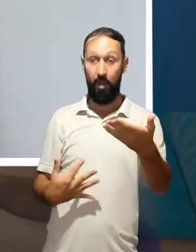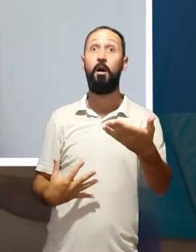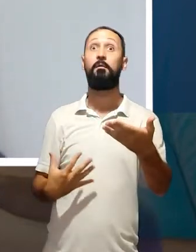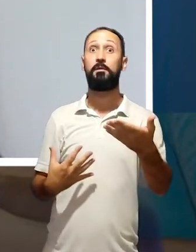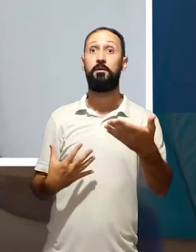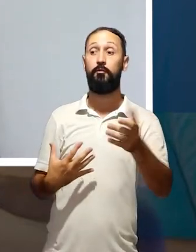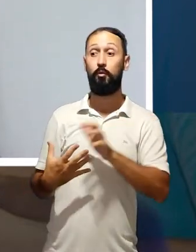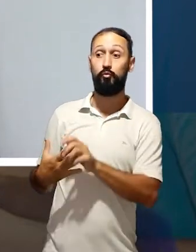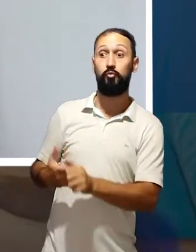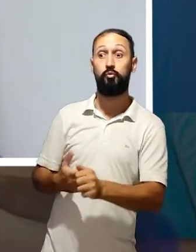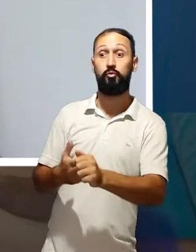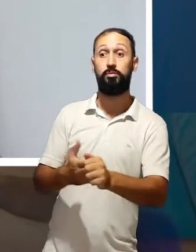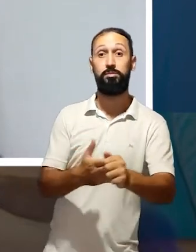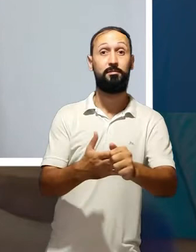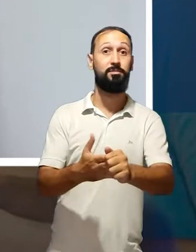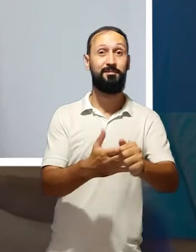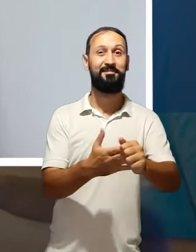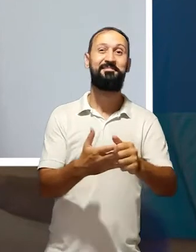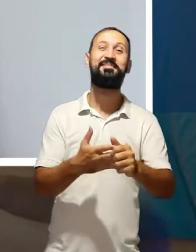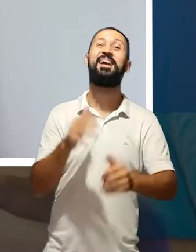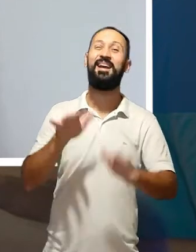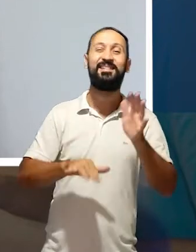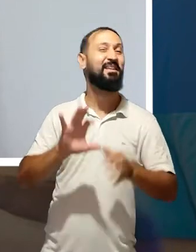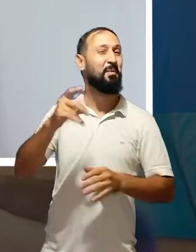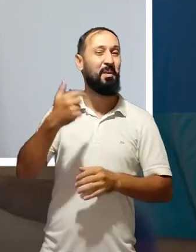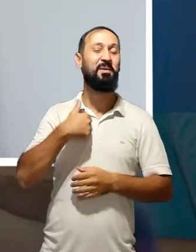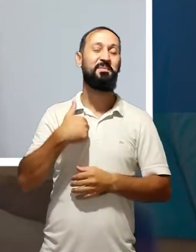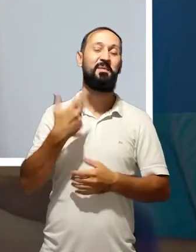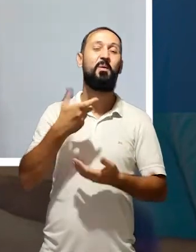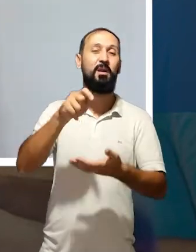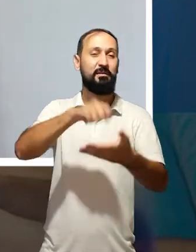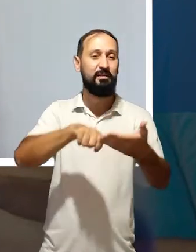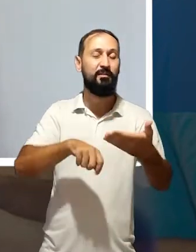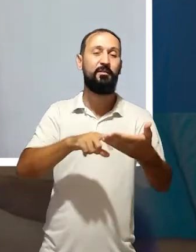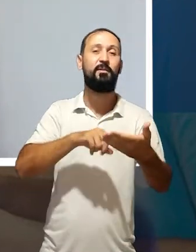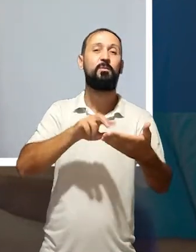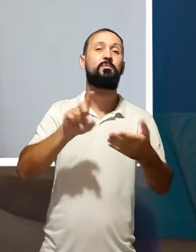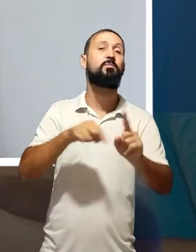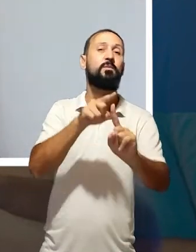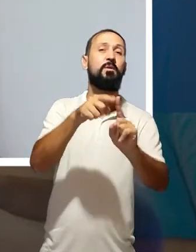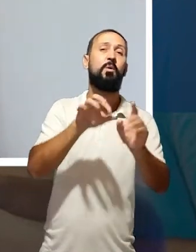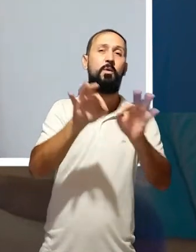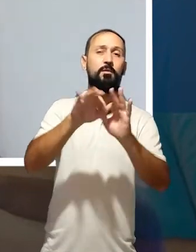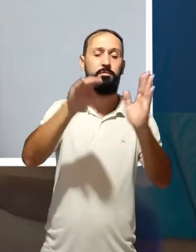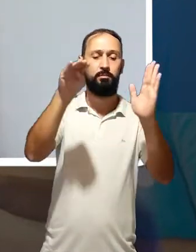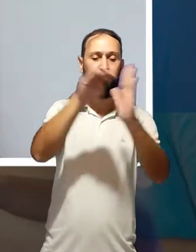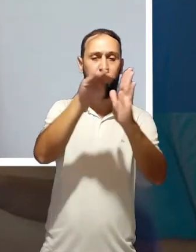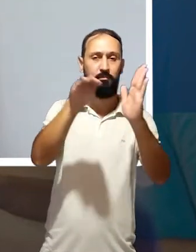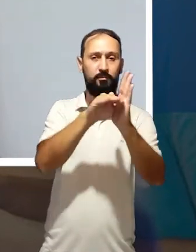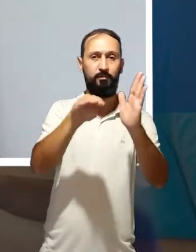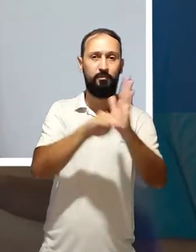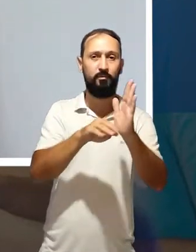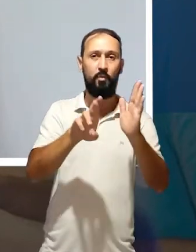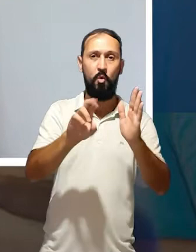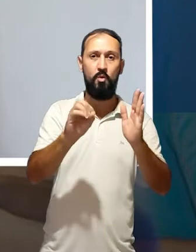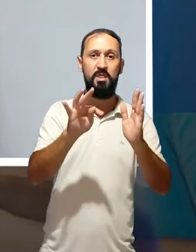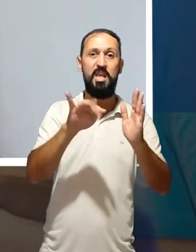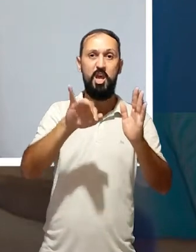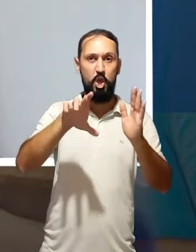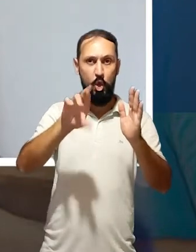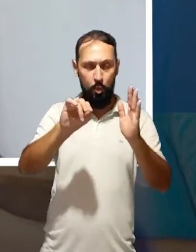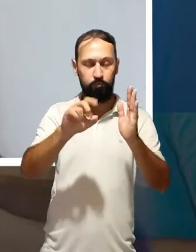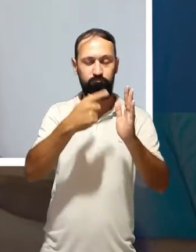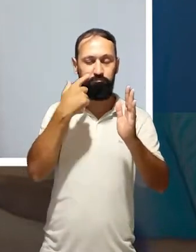vai mais ou menos direcionando. De vez em quando acontece isso comigo. Eu quero escrever uma coisa, eu sempre faço roteiros